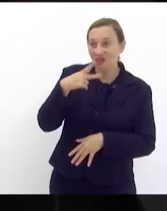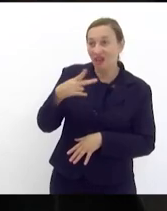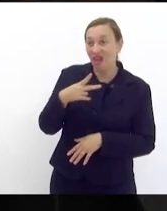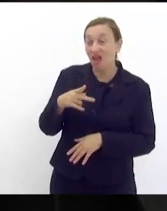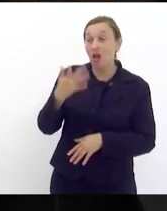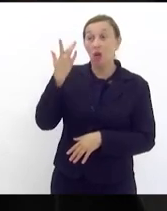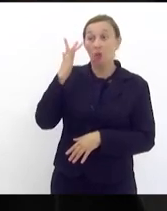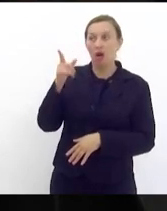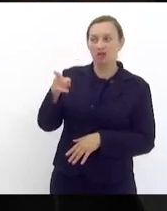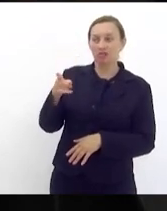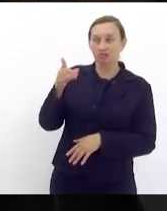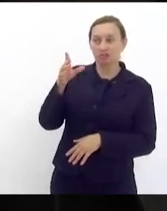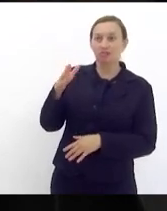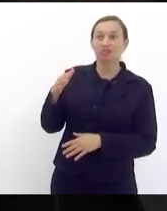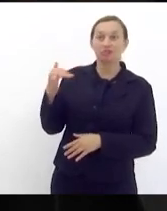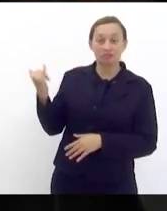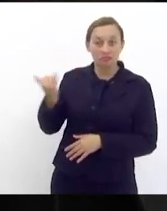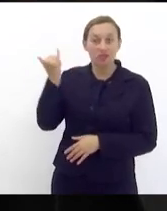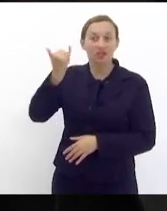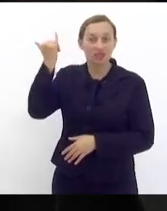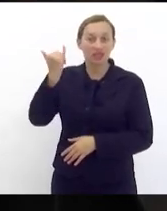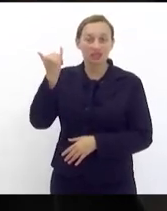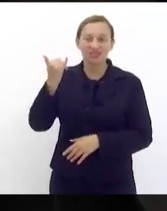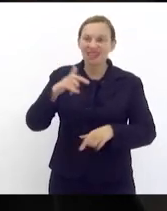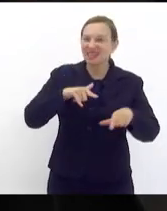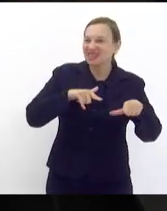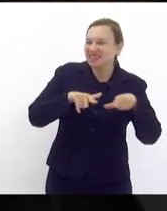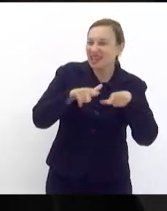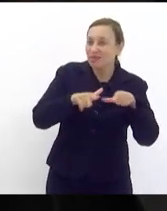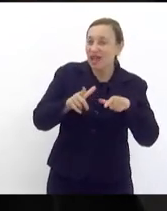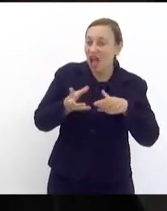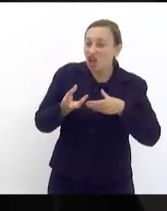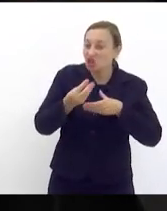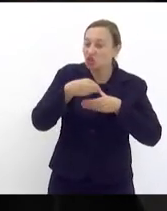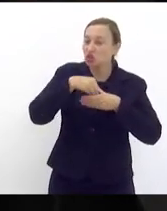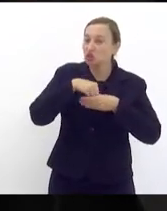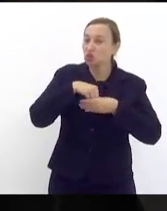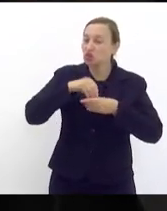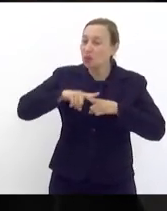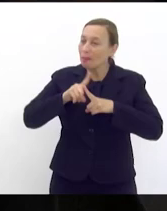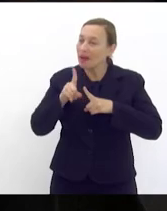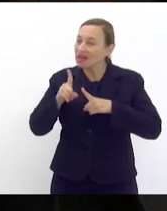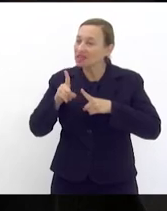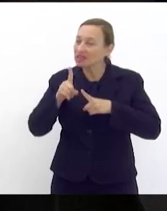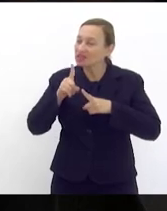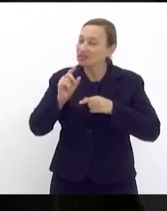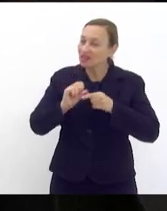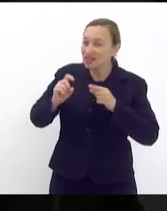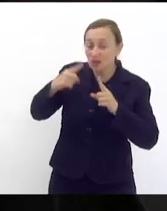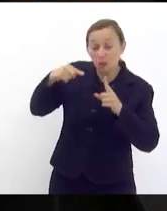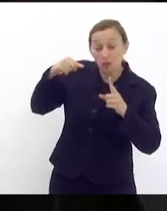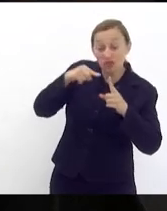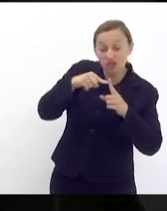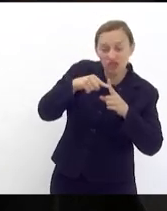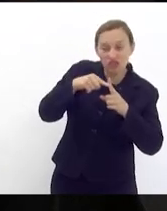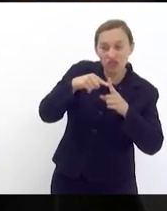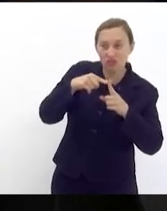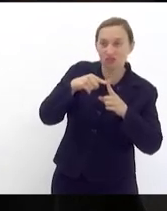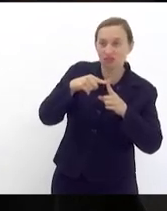que eu acho interessante. Trabalhar nos bastidores, mas fazer o objetivo ser